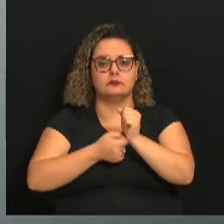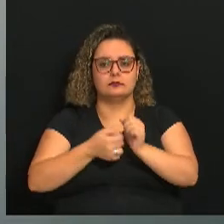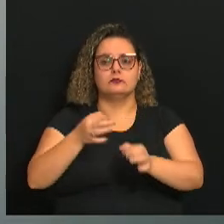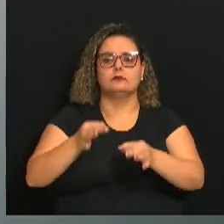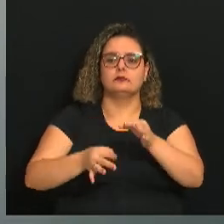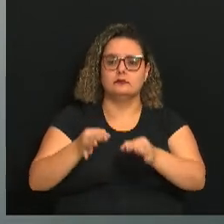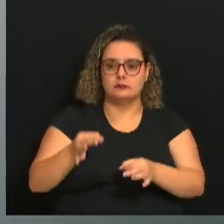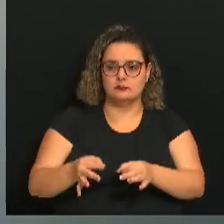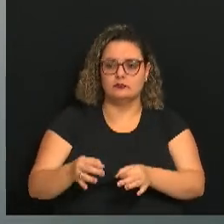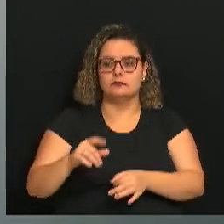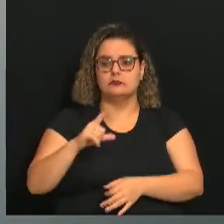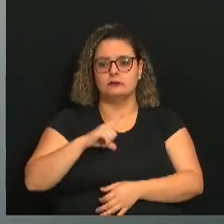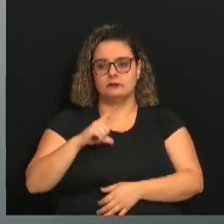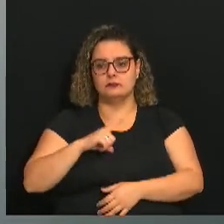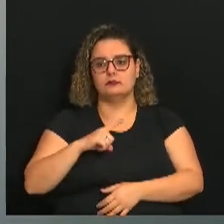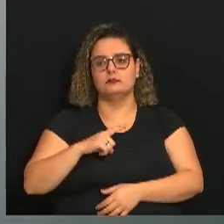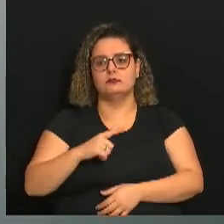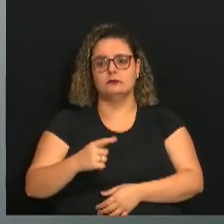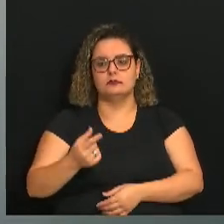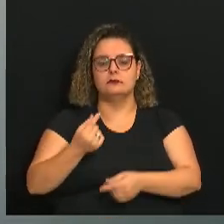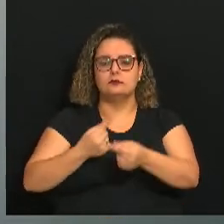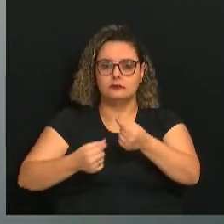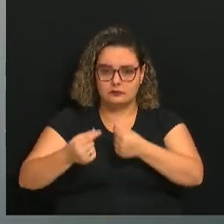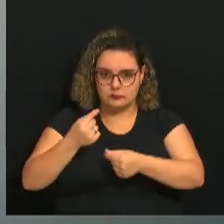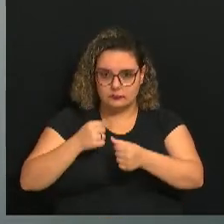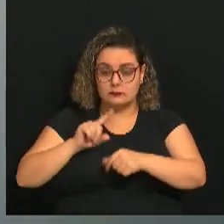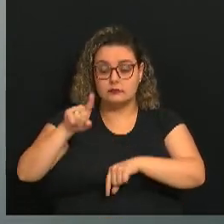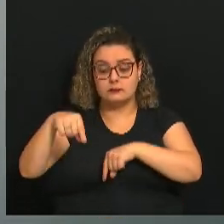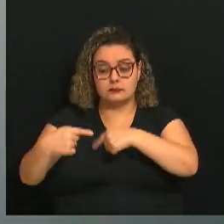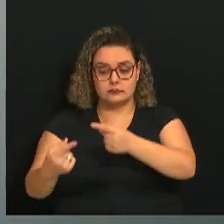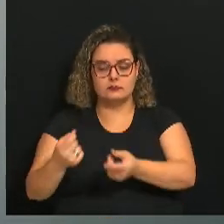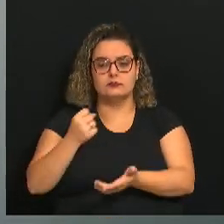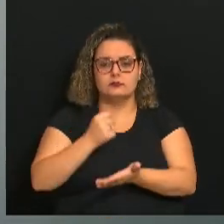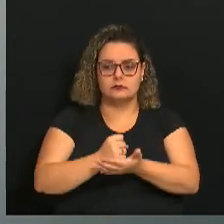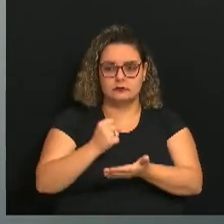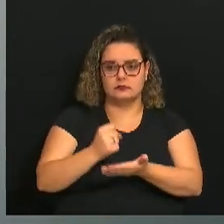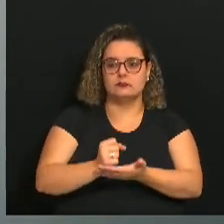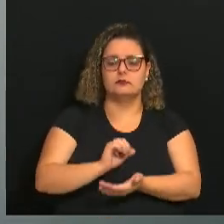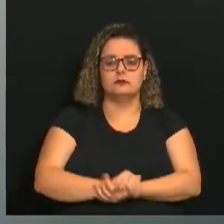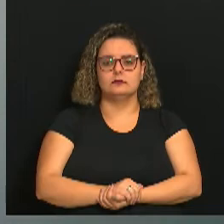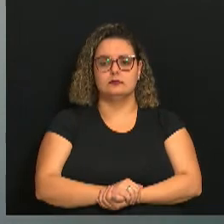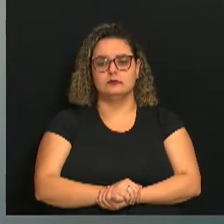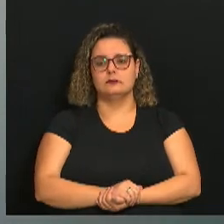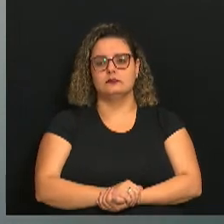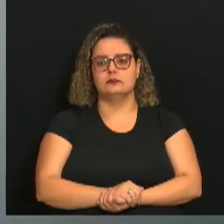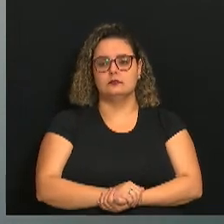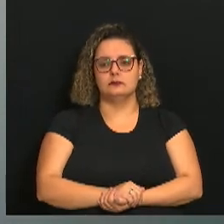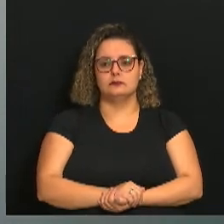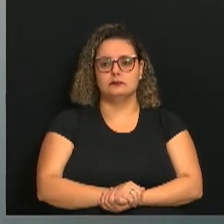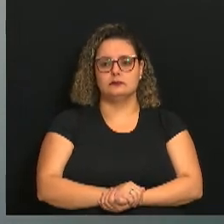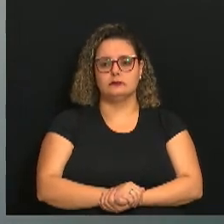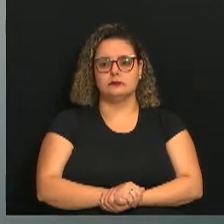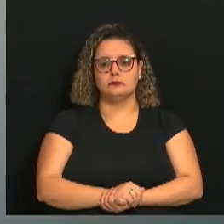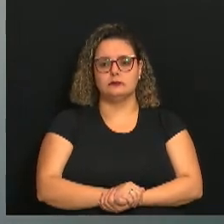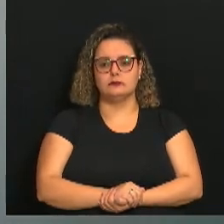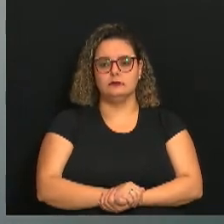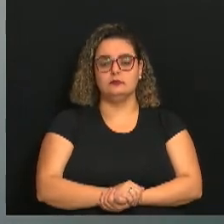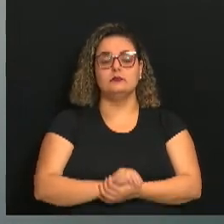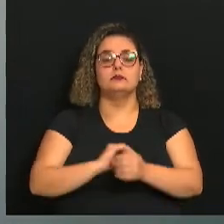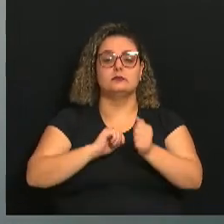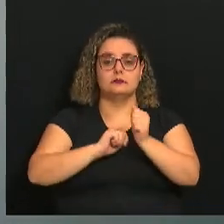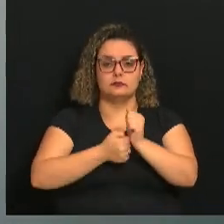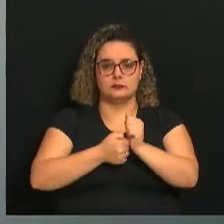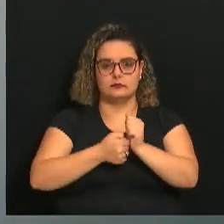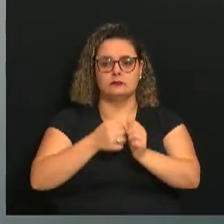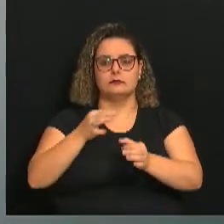a receber em outros contratos que ela tem, segundo a empresa. E, segundo a empresa, esse bloqueio judicial deixou